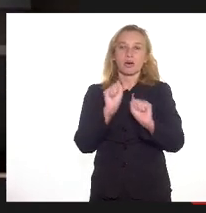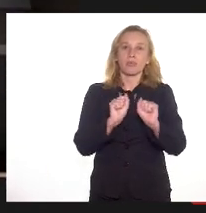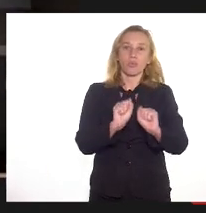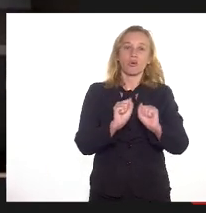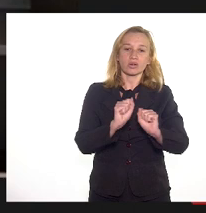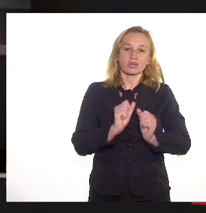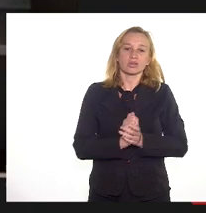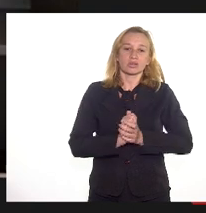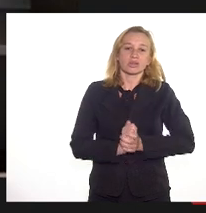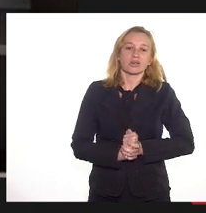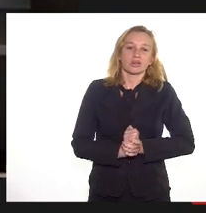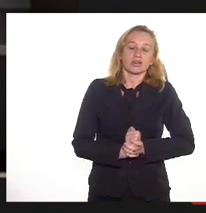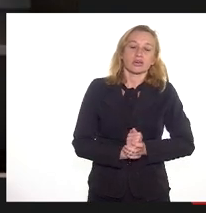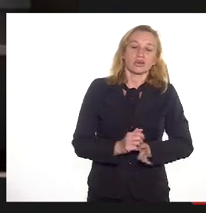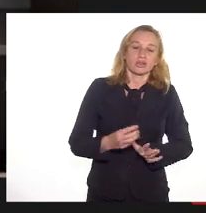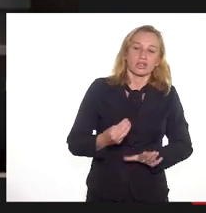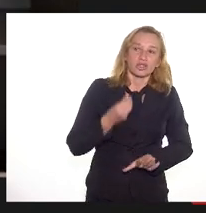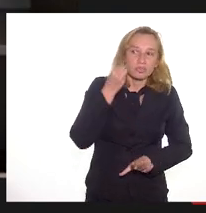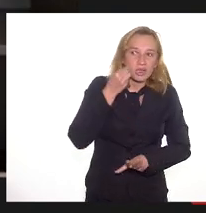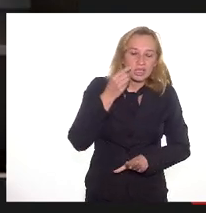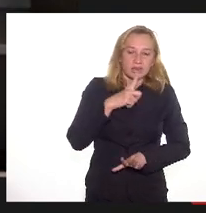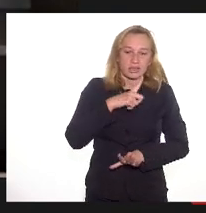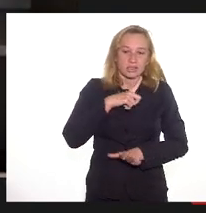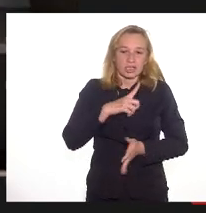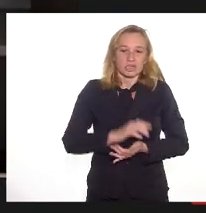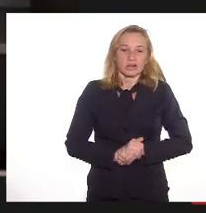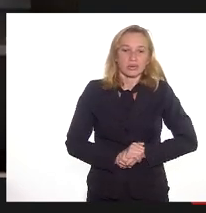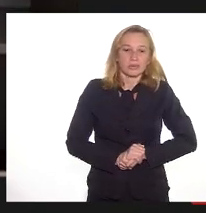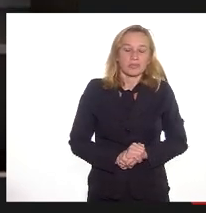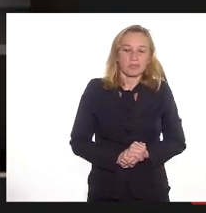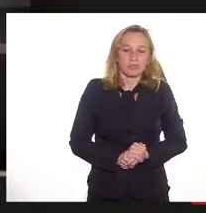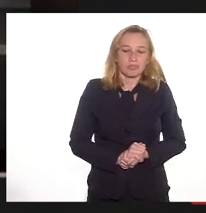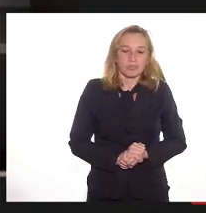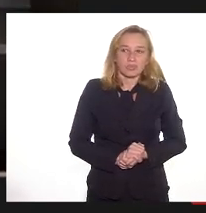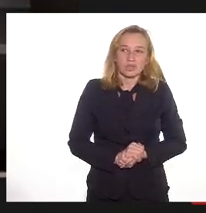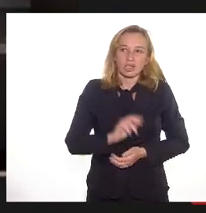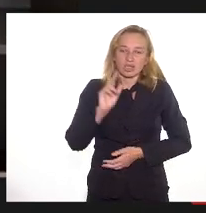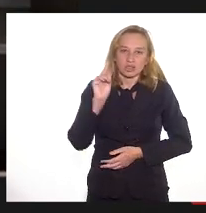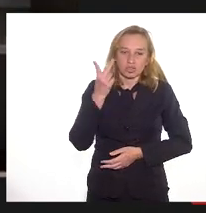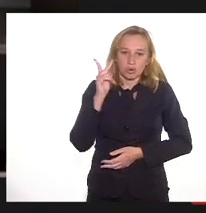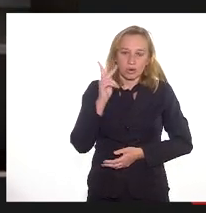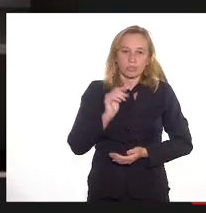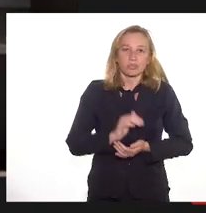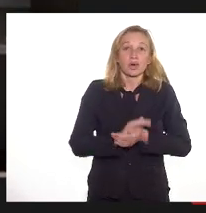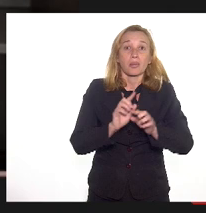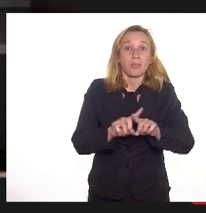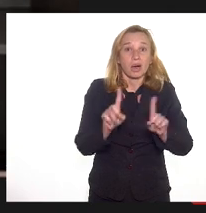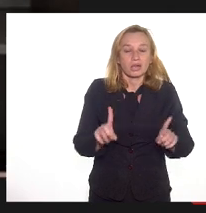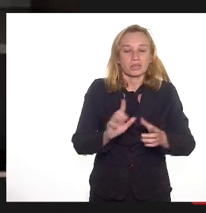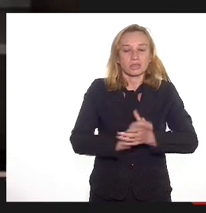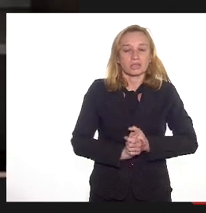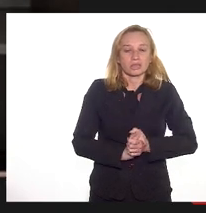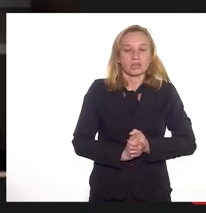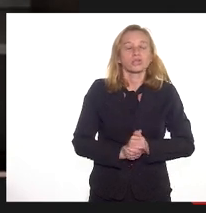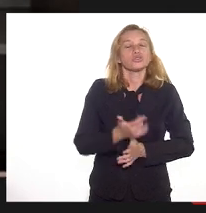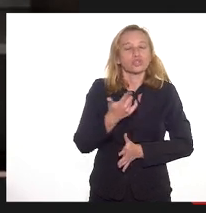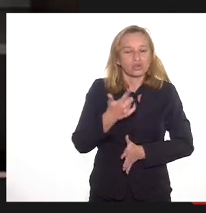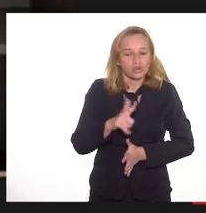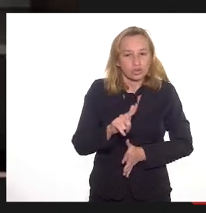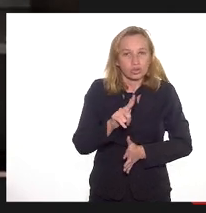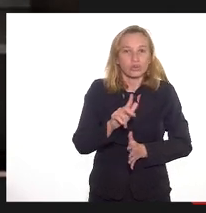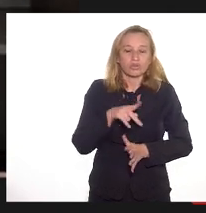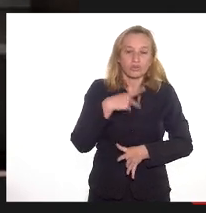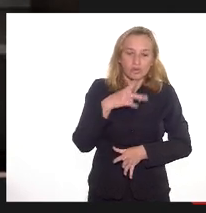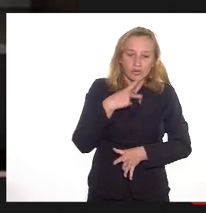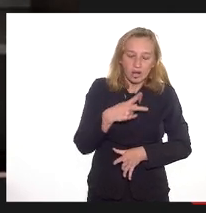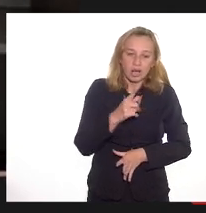colocar e ter vivenciado, né, ao longo aí da história, mas novamente